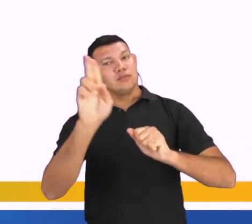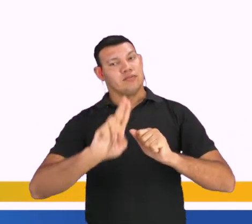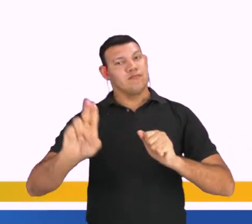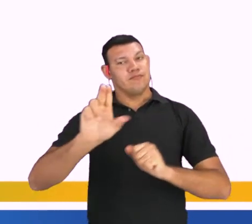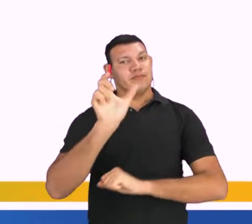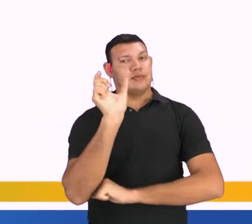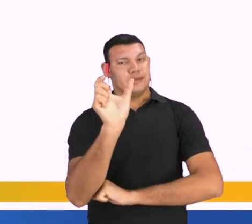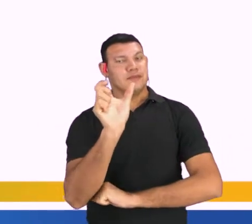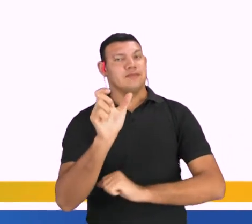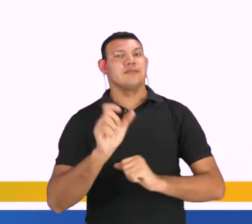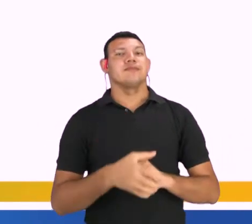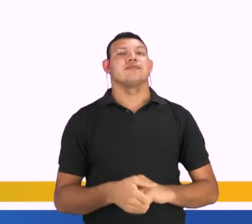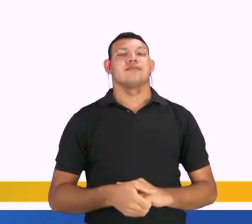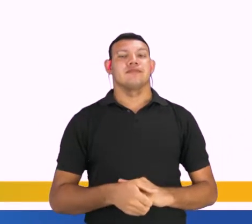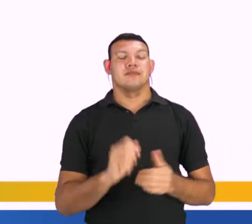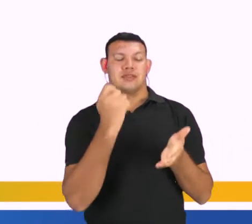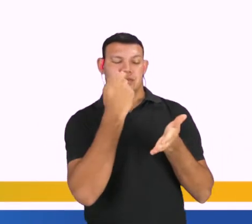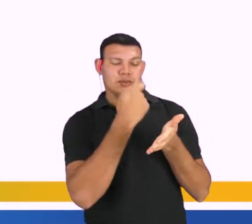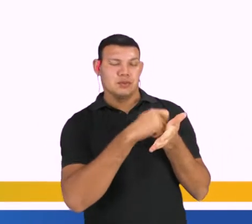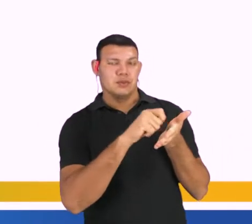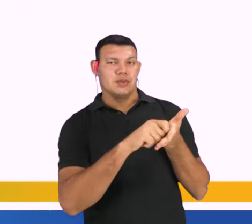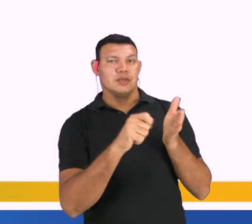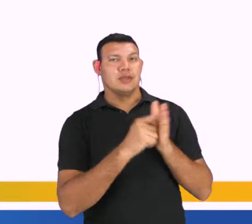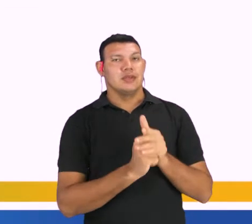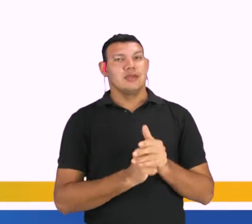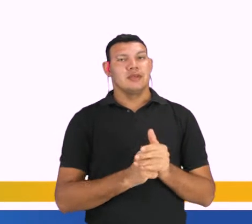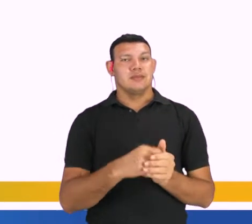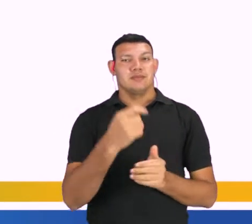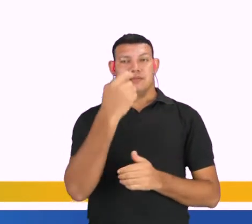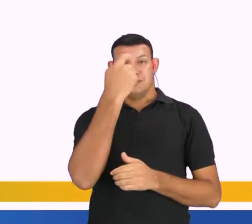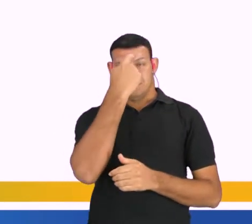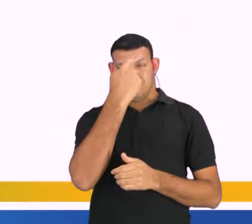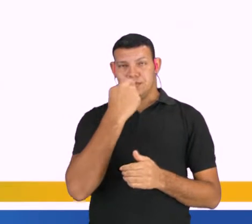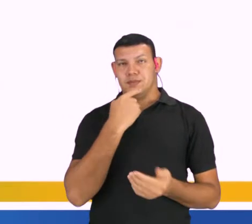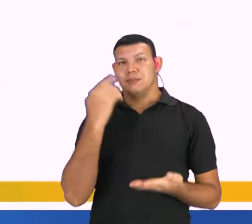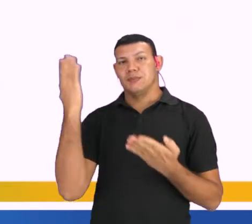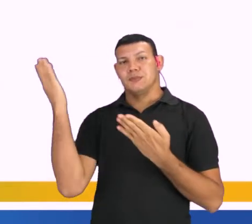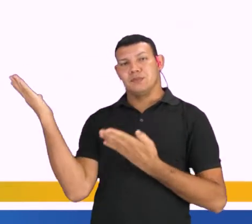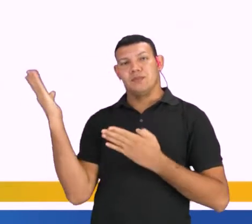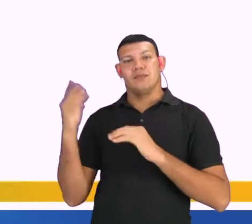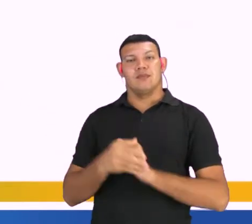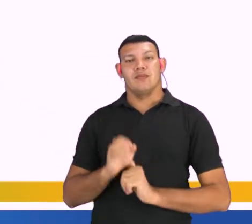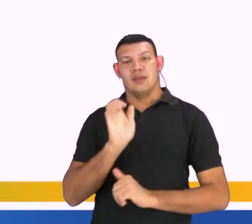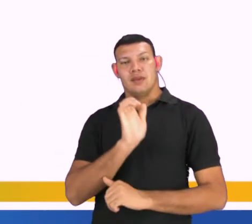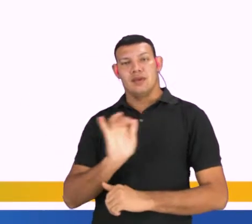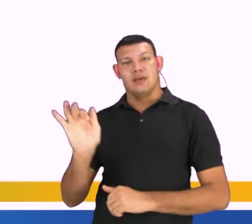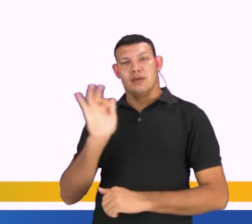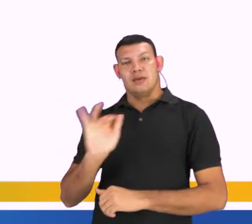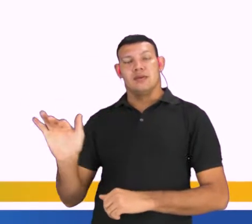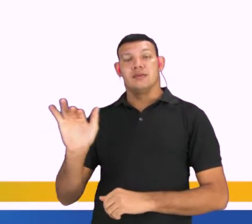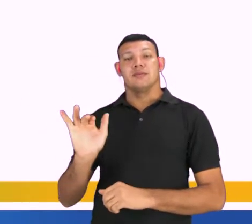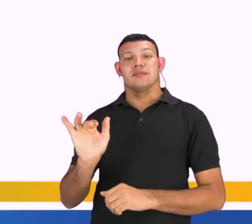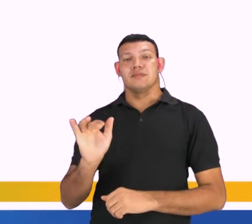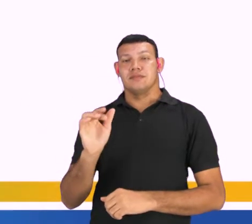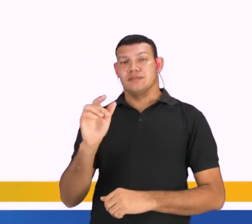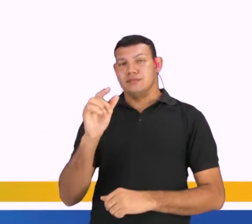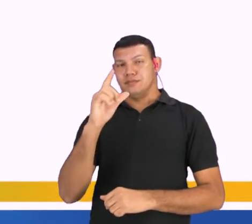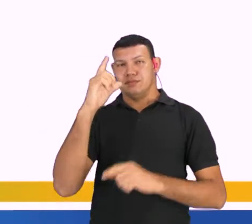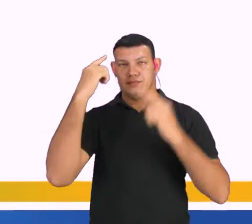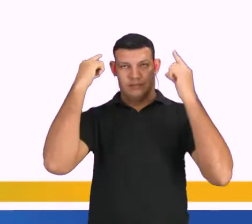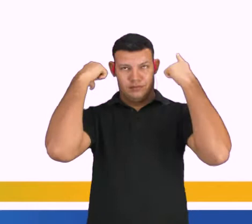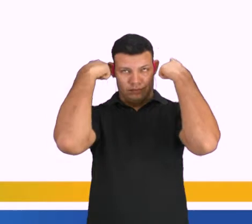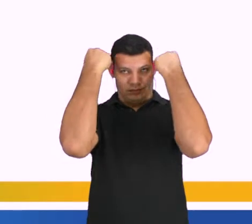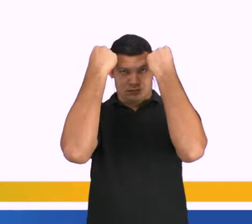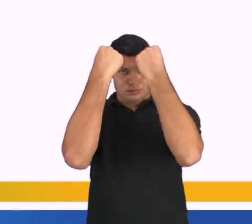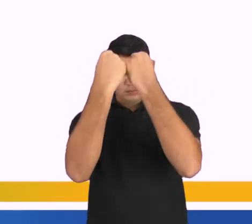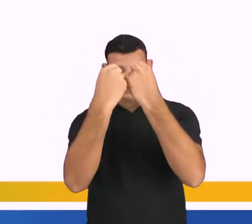comunicação. Aqui ao lado direito vocês vão ver o alfabeto grego, que foi um dos primeiros